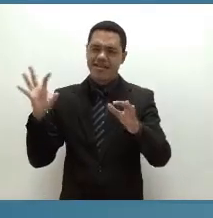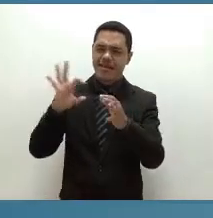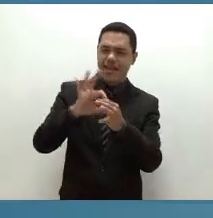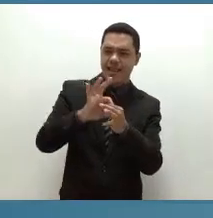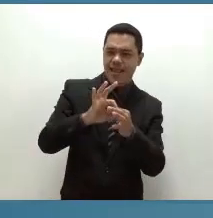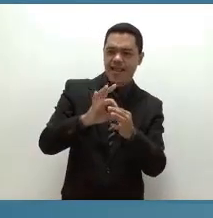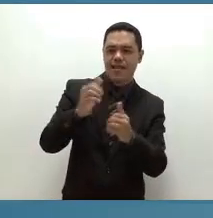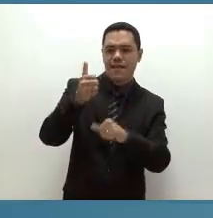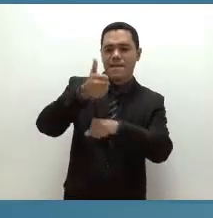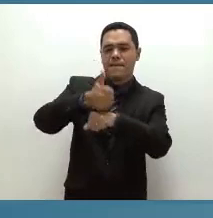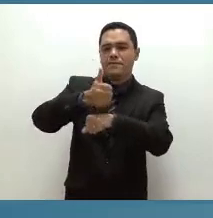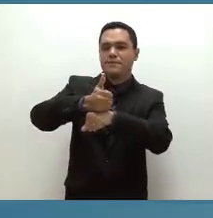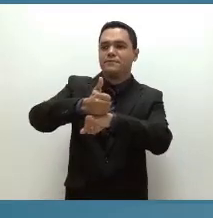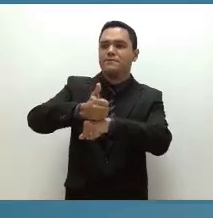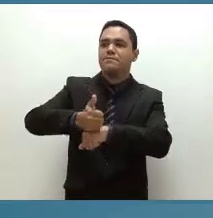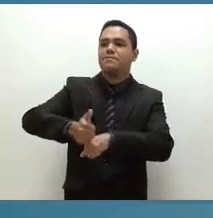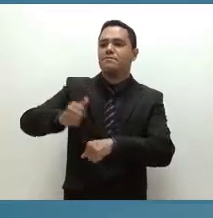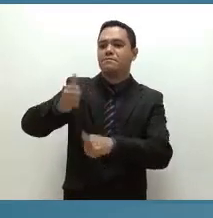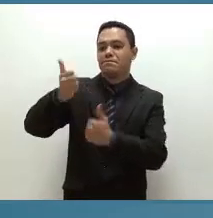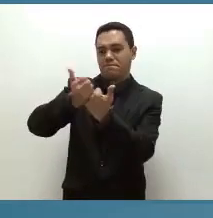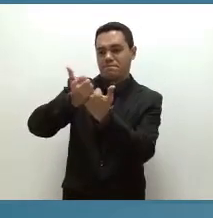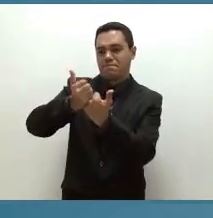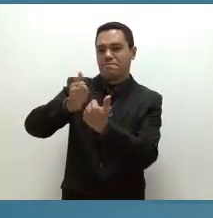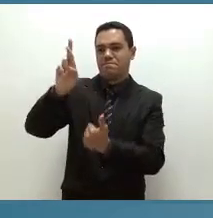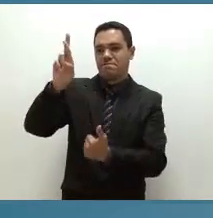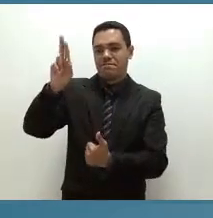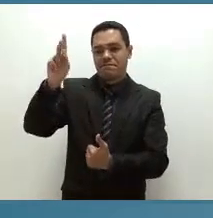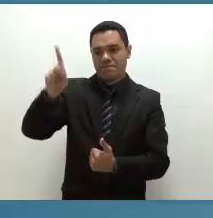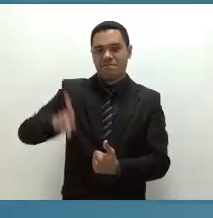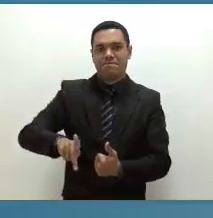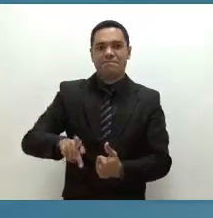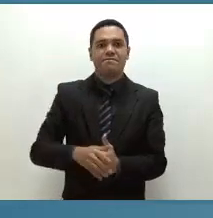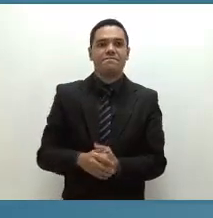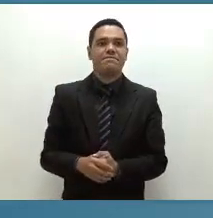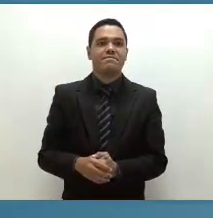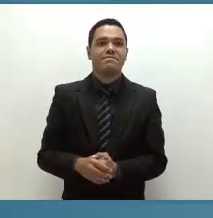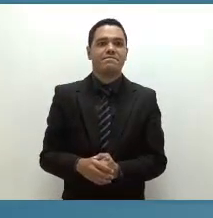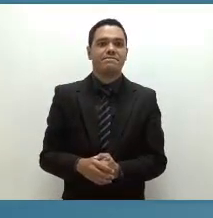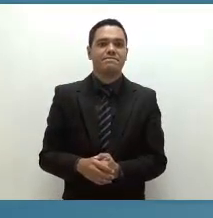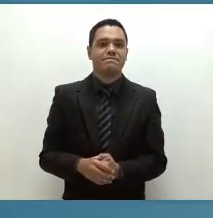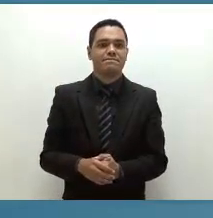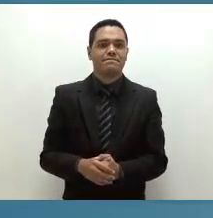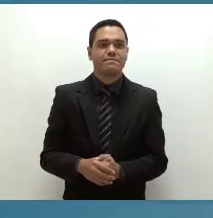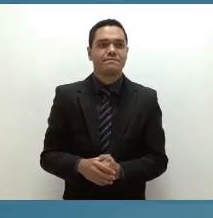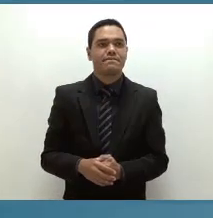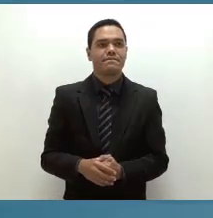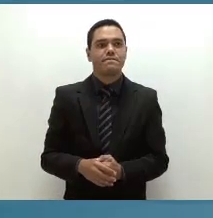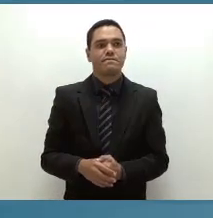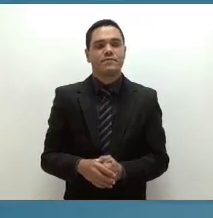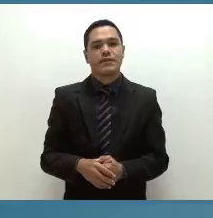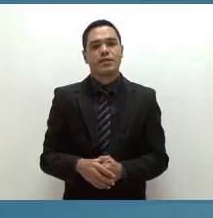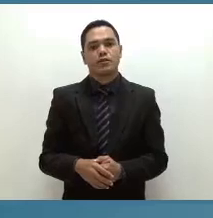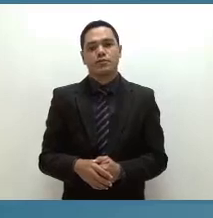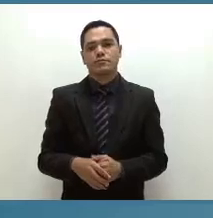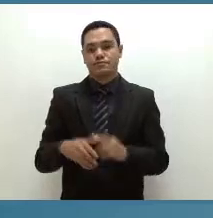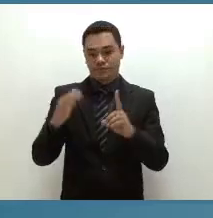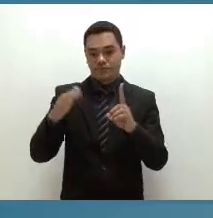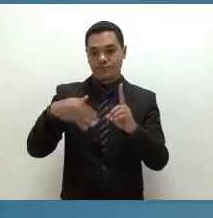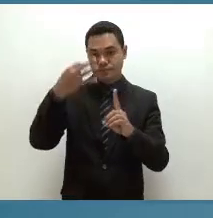vice-presidente. Desembargadora Maria Filomena de Almeida Buarque. Não, excelência, obrigada. Eu